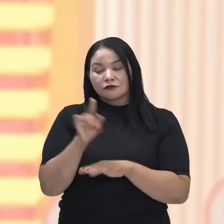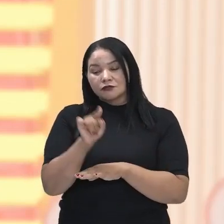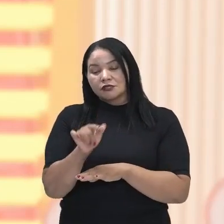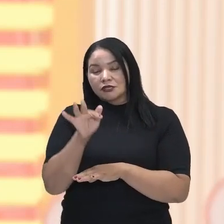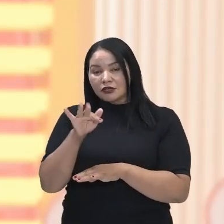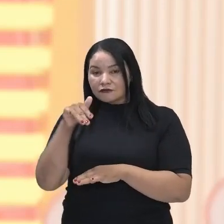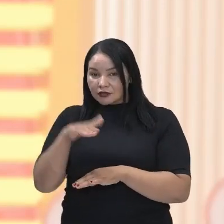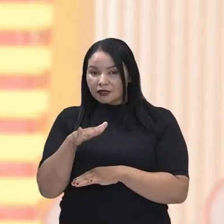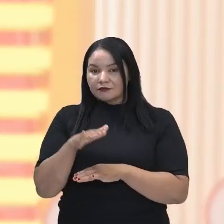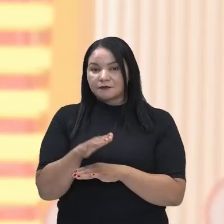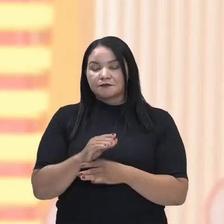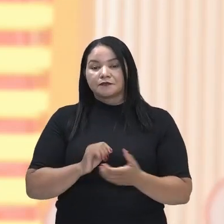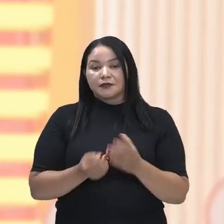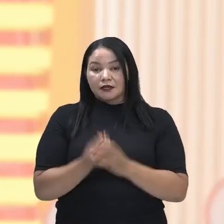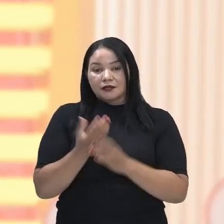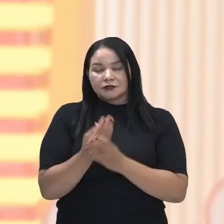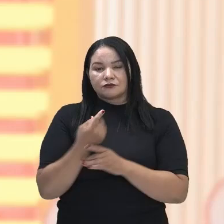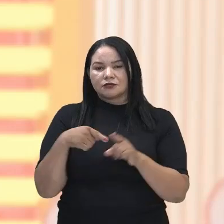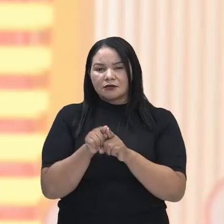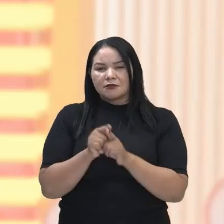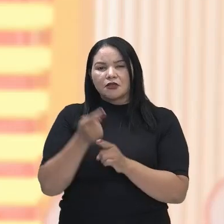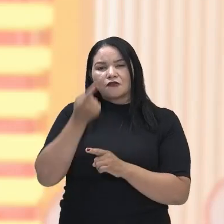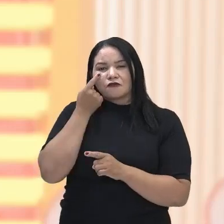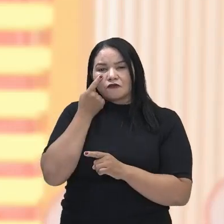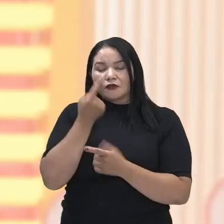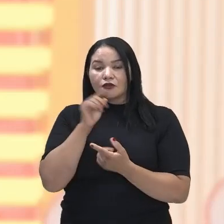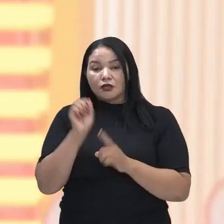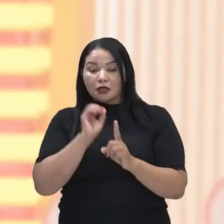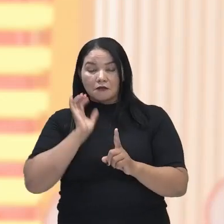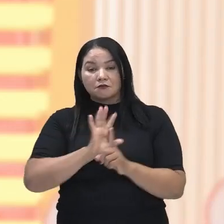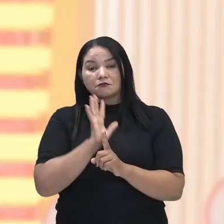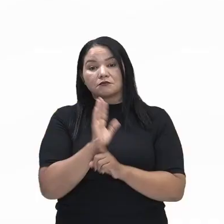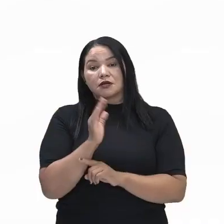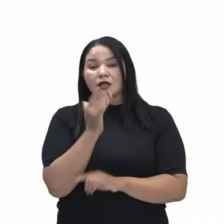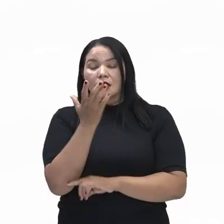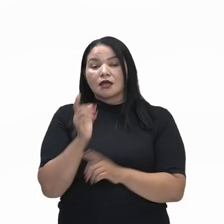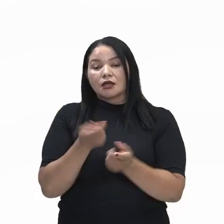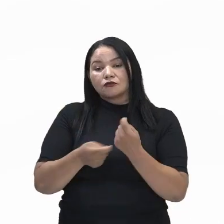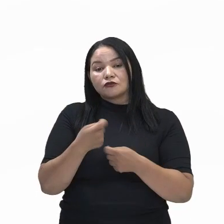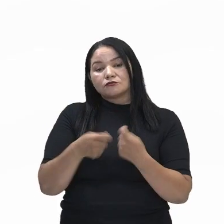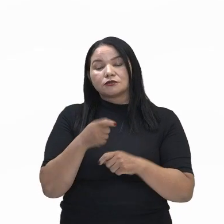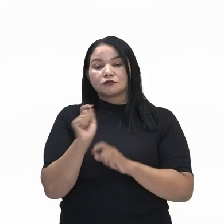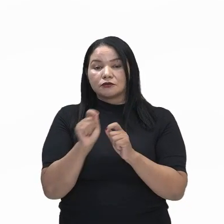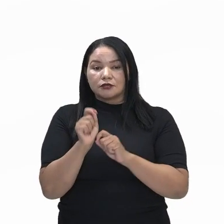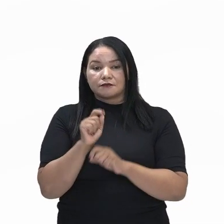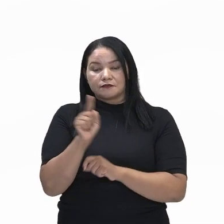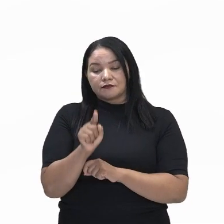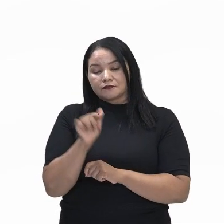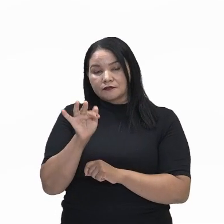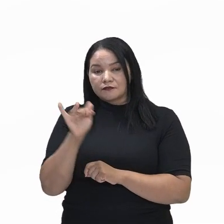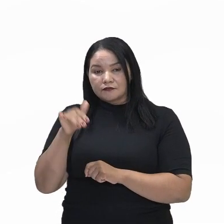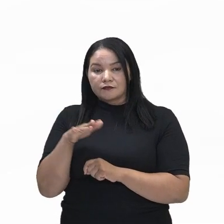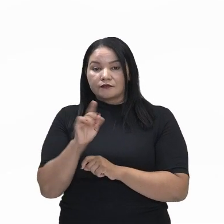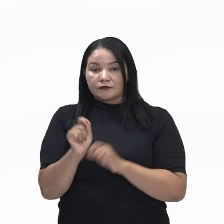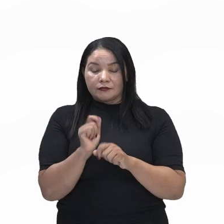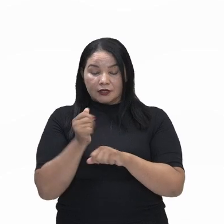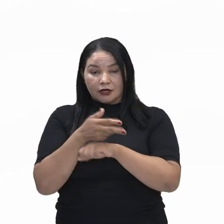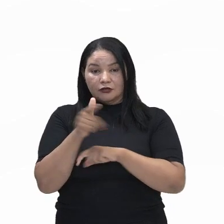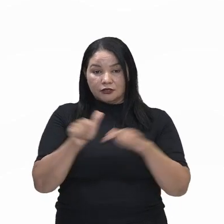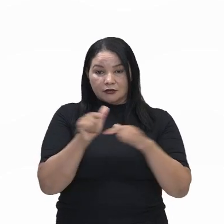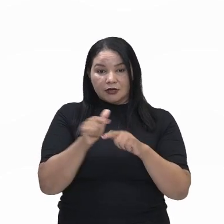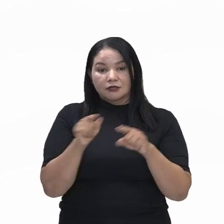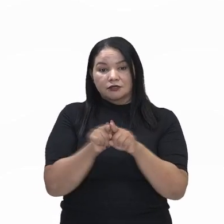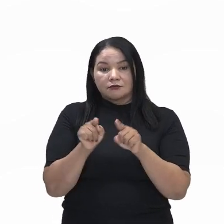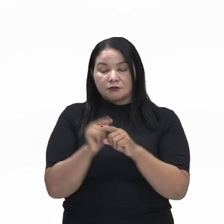Manaus, certo? E vamos verificar qual é o impacto econômico da Zona Franca. Vamos lá. Geração de empregos, urbanização